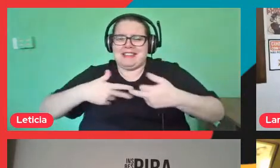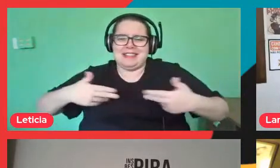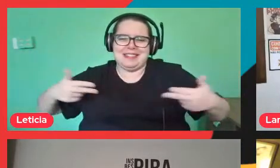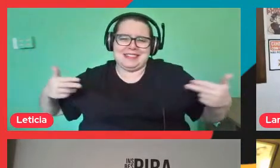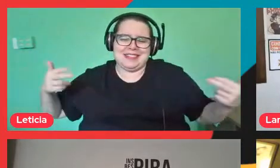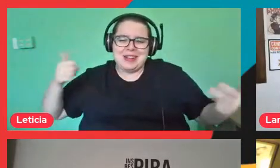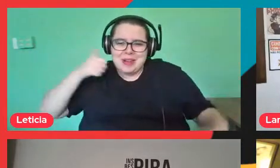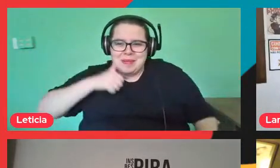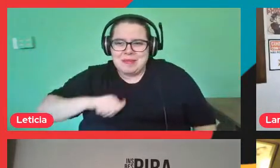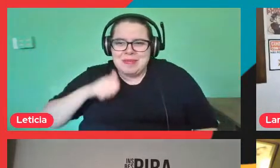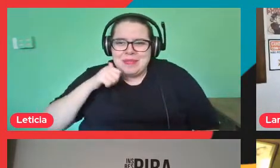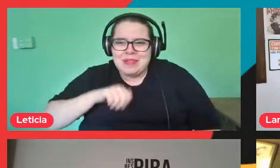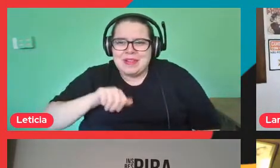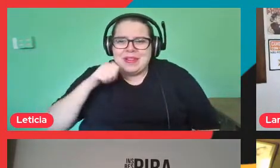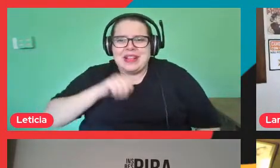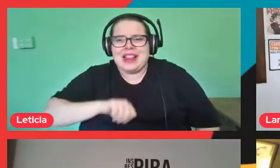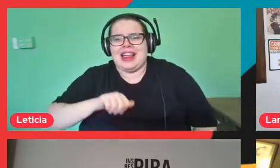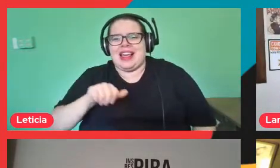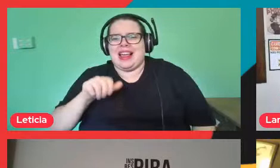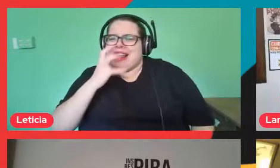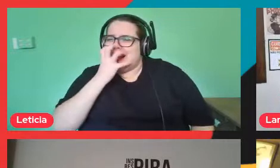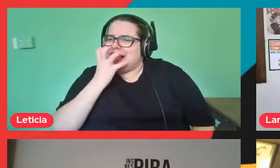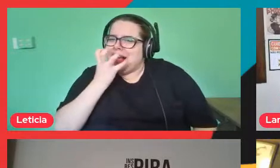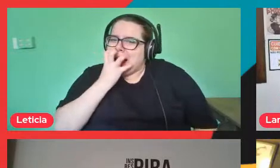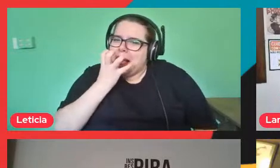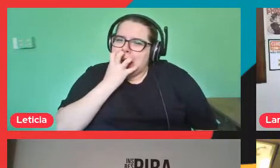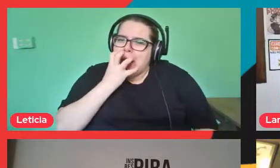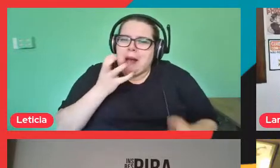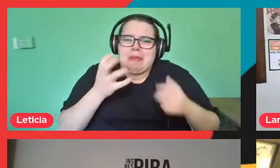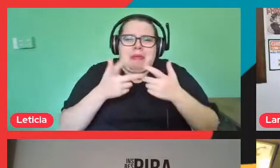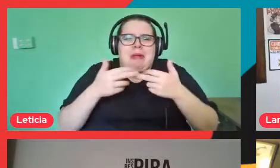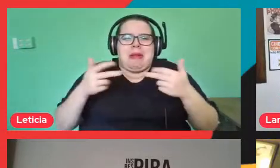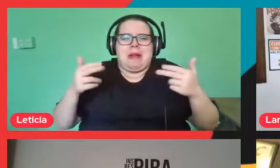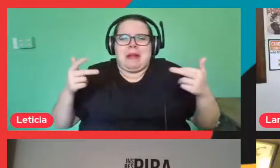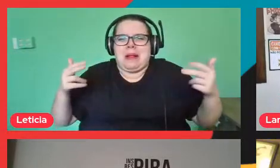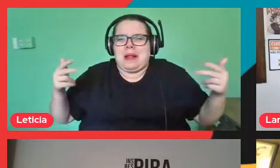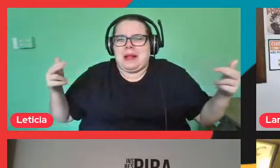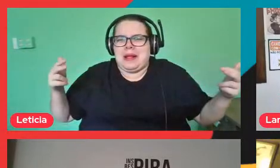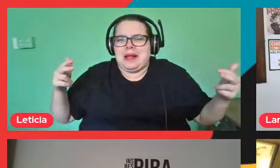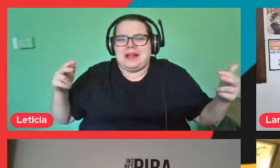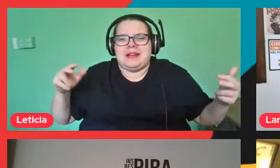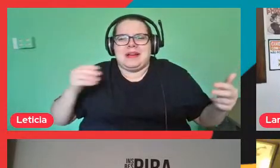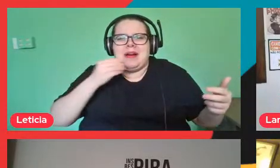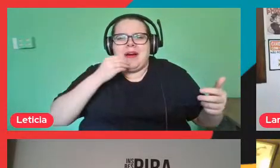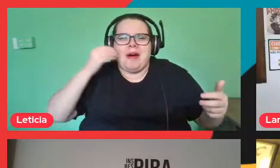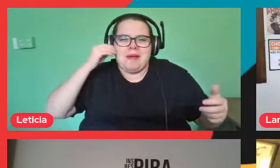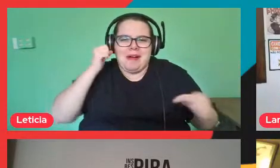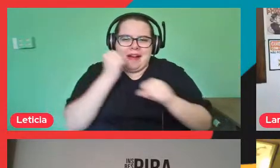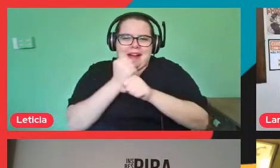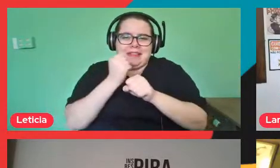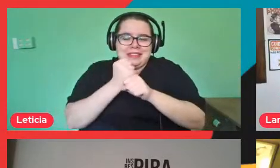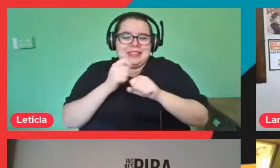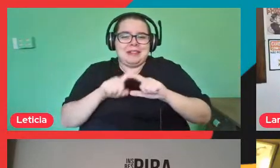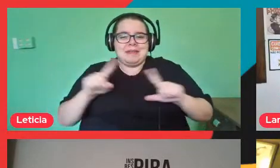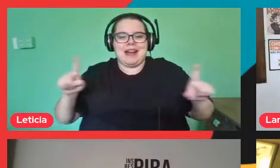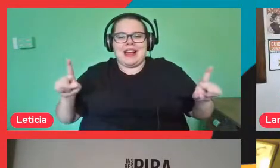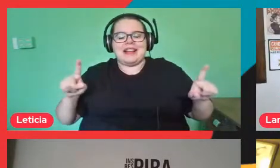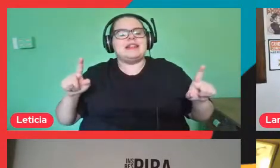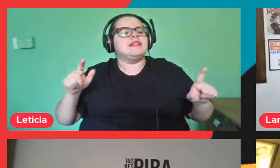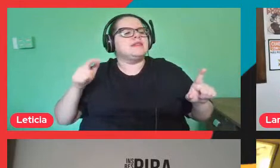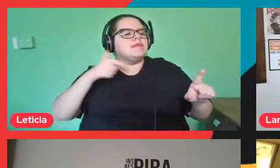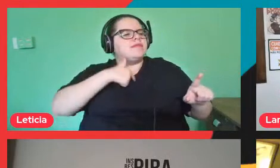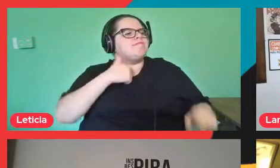de mulheres e de cachorros e de bipolar e home office. Mas qual é